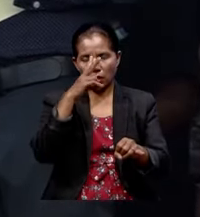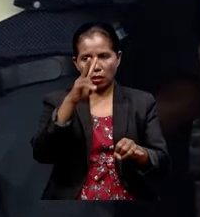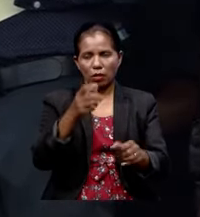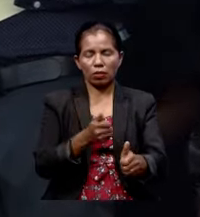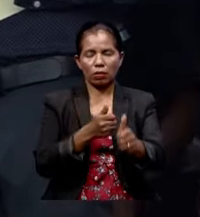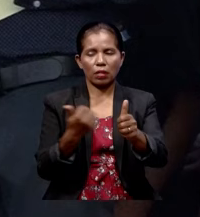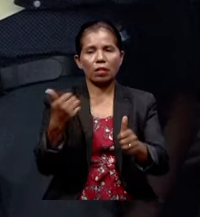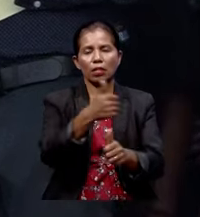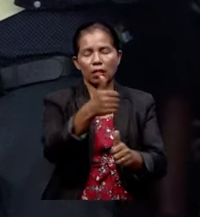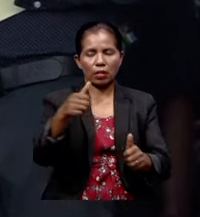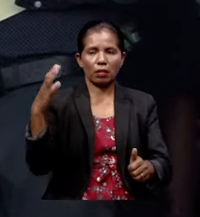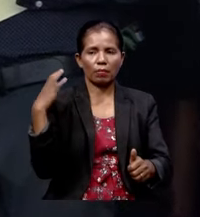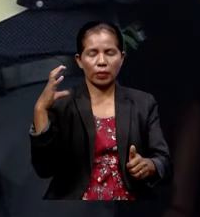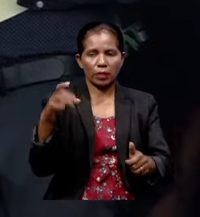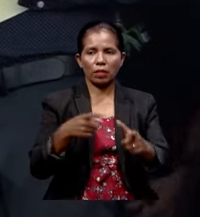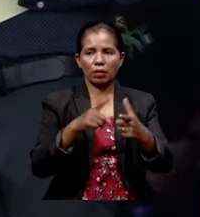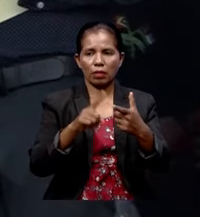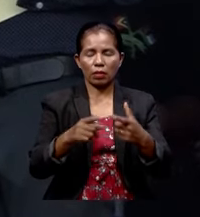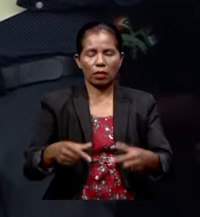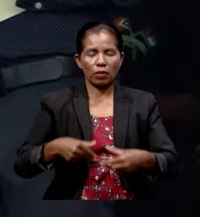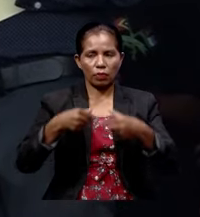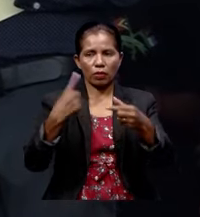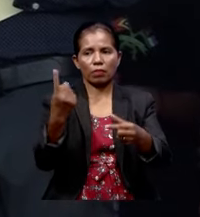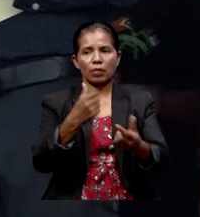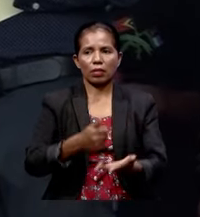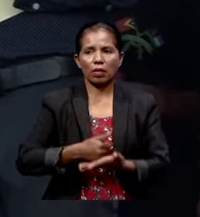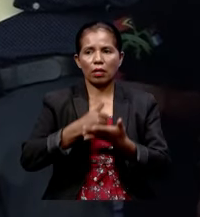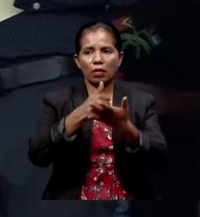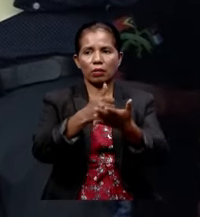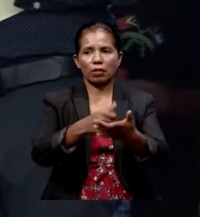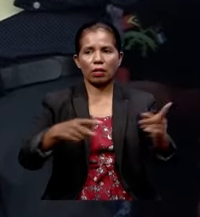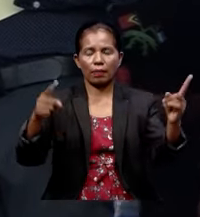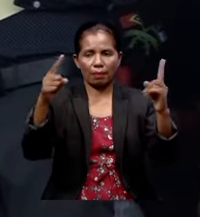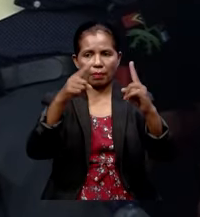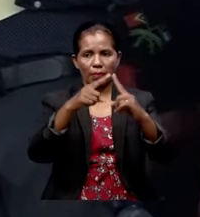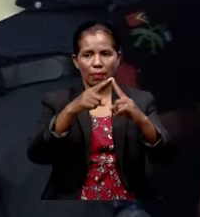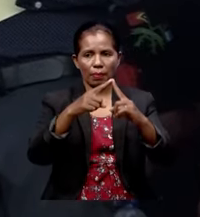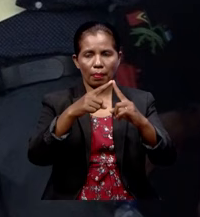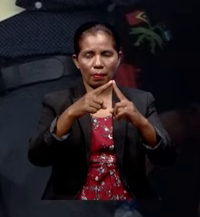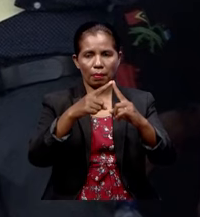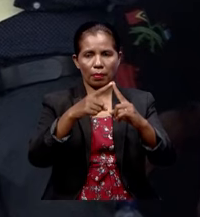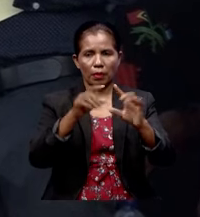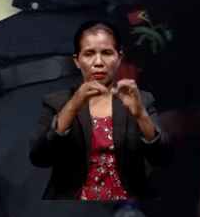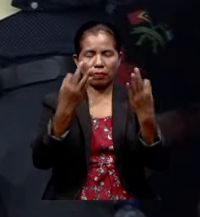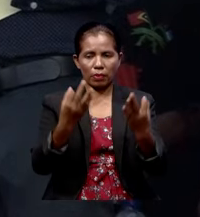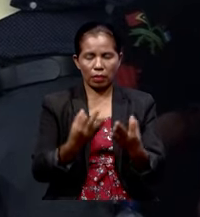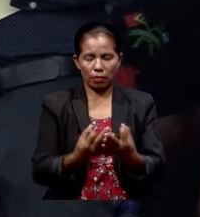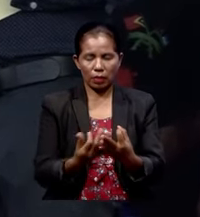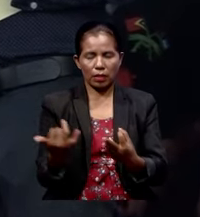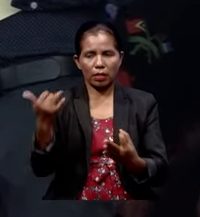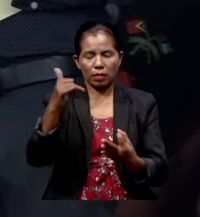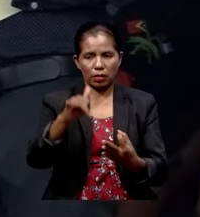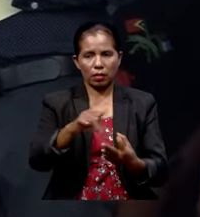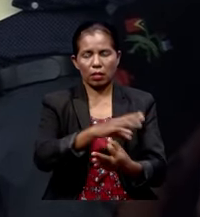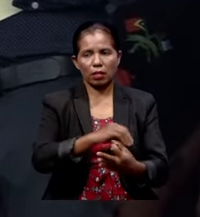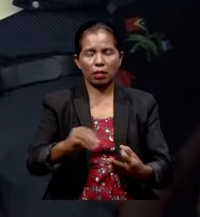na competência, para depois, pela forma fati, apoio, ba família natal, e leu, ba